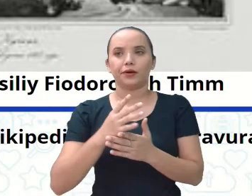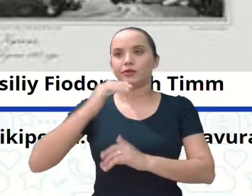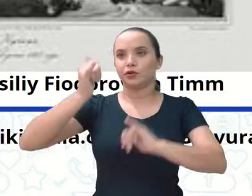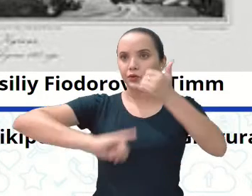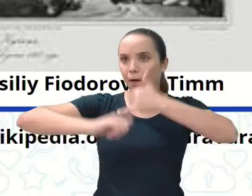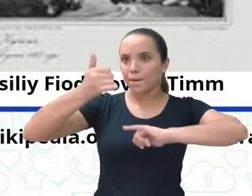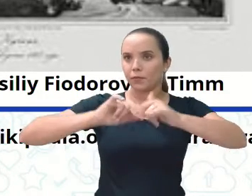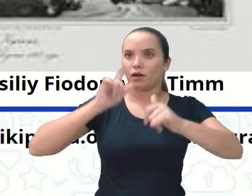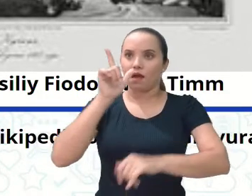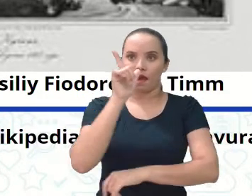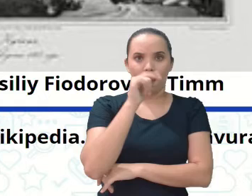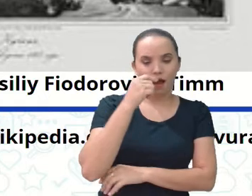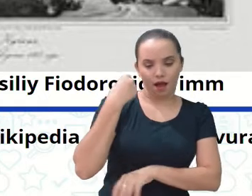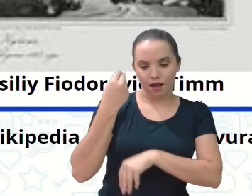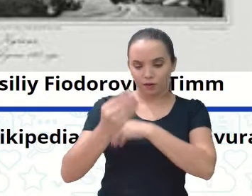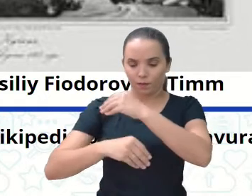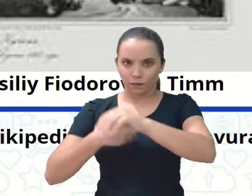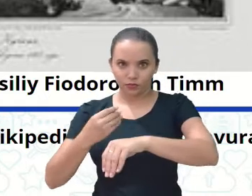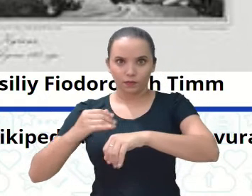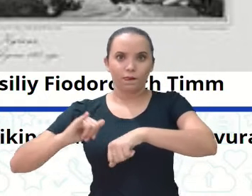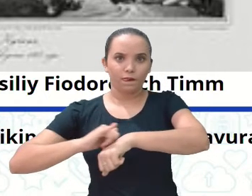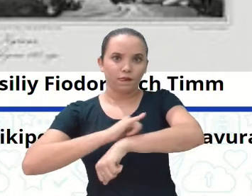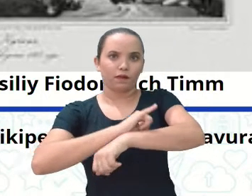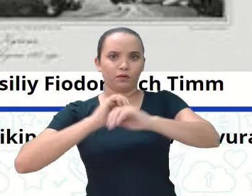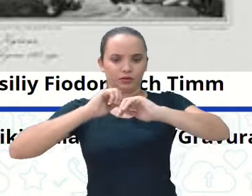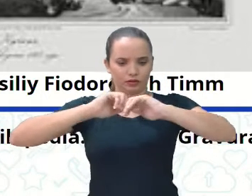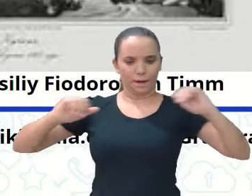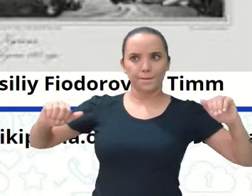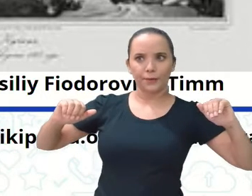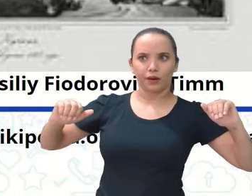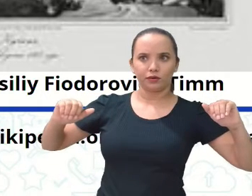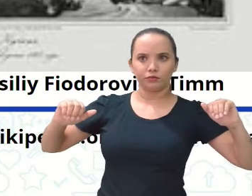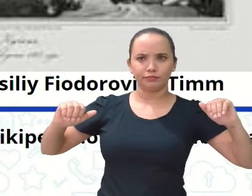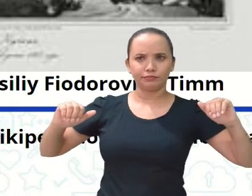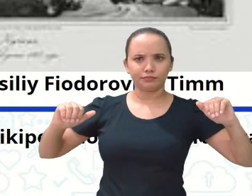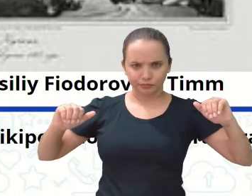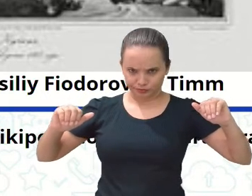e gordura se repelem. Olha,